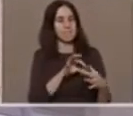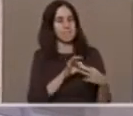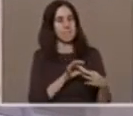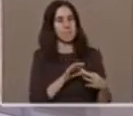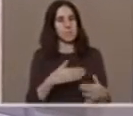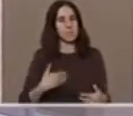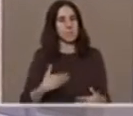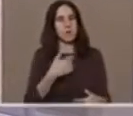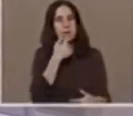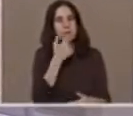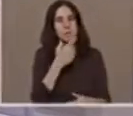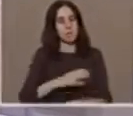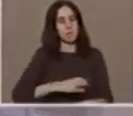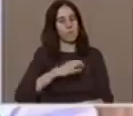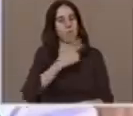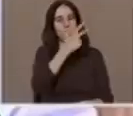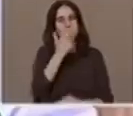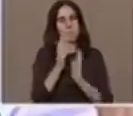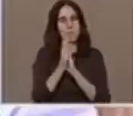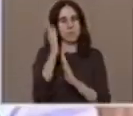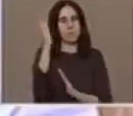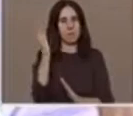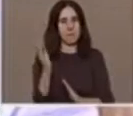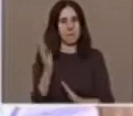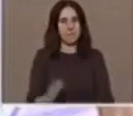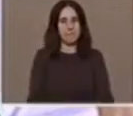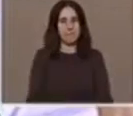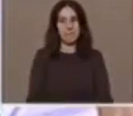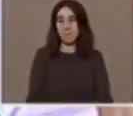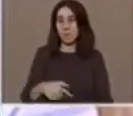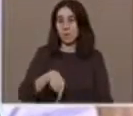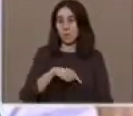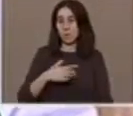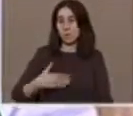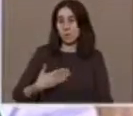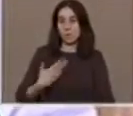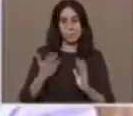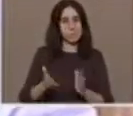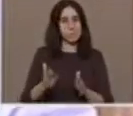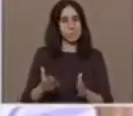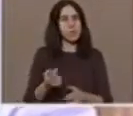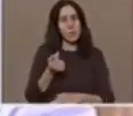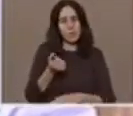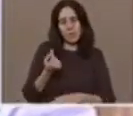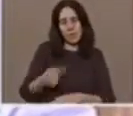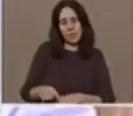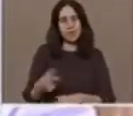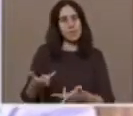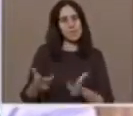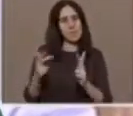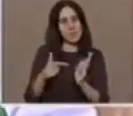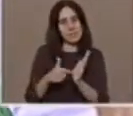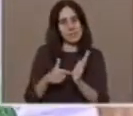quem confia totalmente em Deus. Não tenhamos medo, então, de disponibilizar o nosso pouco para, através